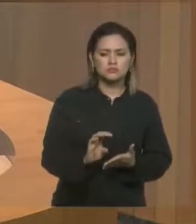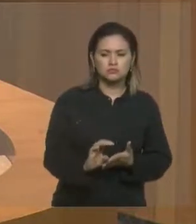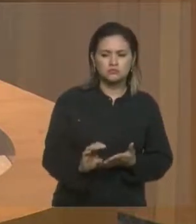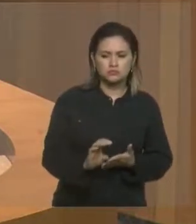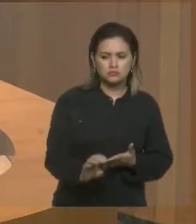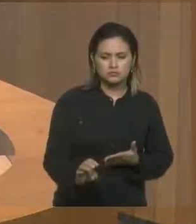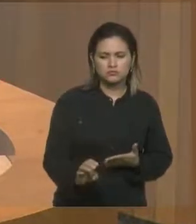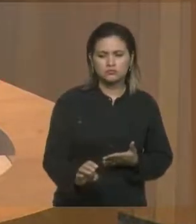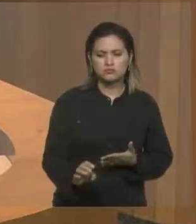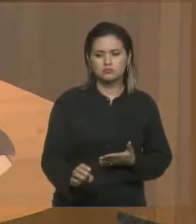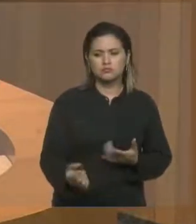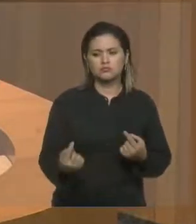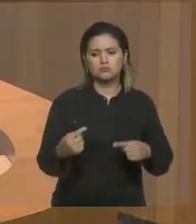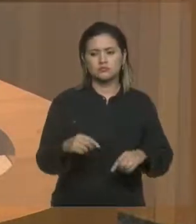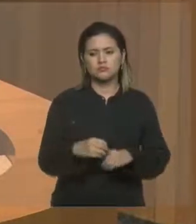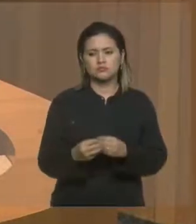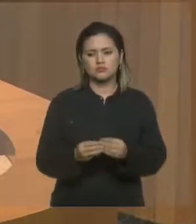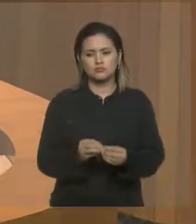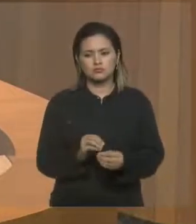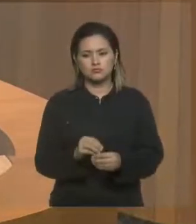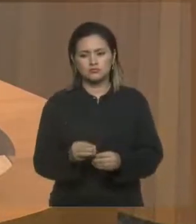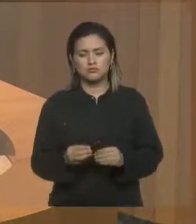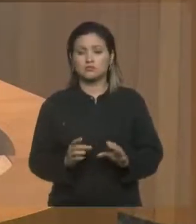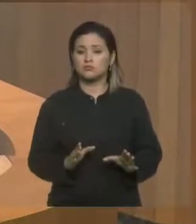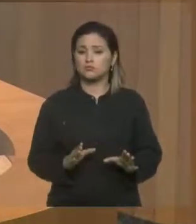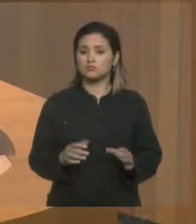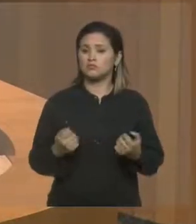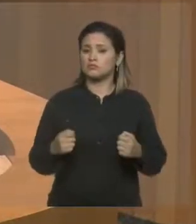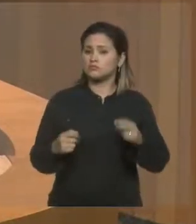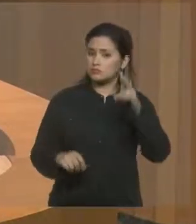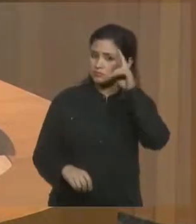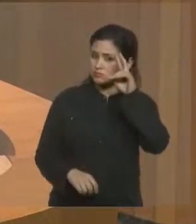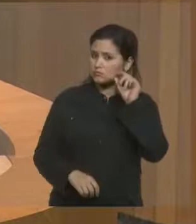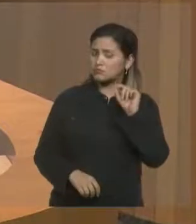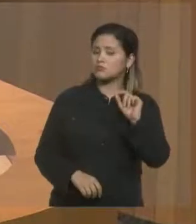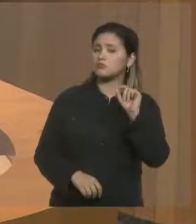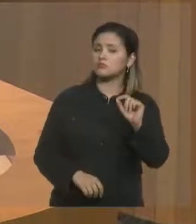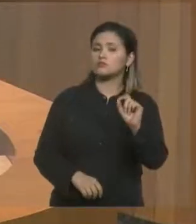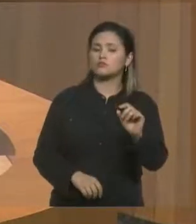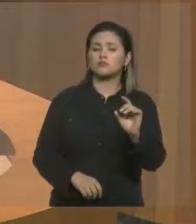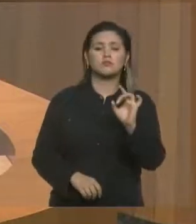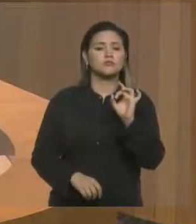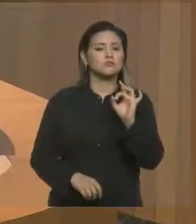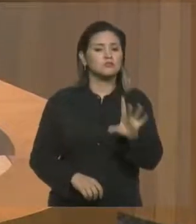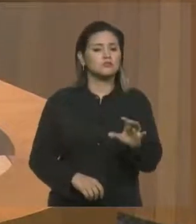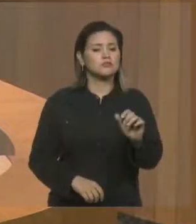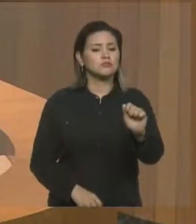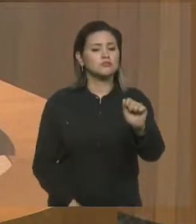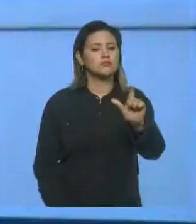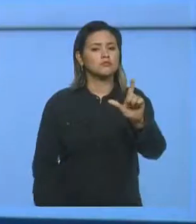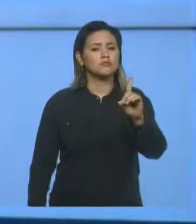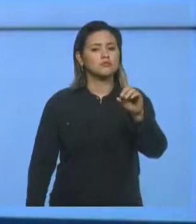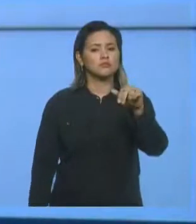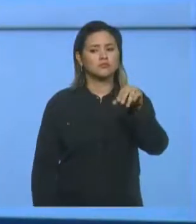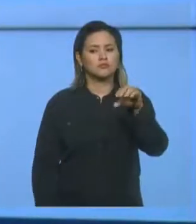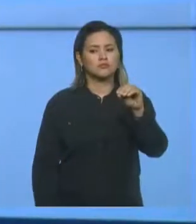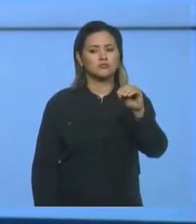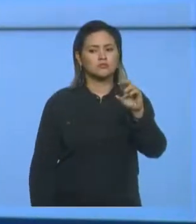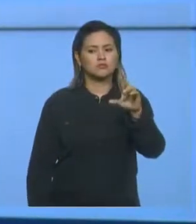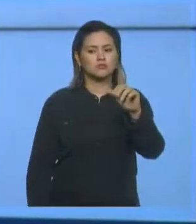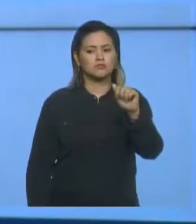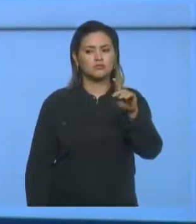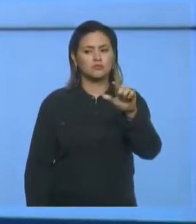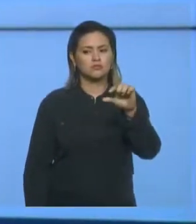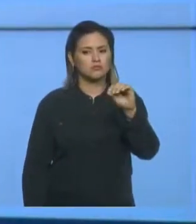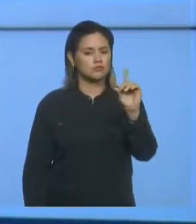Câncer. Tem que se lembrar que não tem só o Aldenor Abelo fazendo o atendimento de oncologia no Maranhão. Nós temos aqui o Hospital Tarquínio